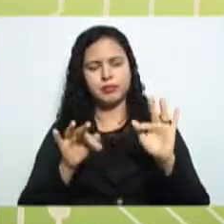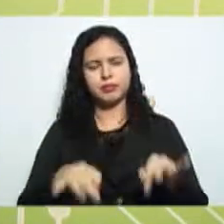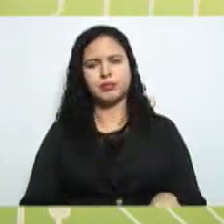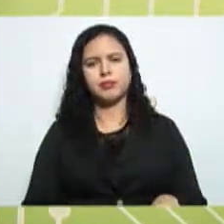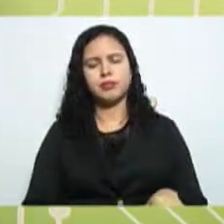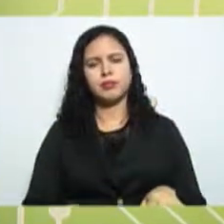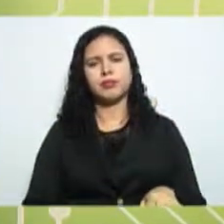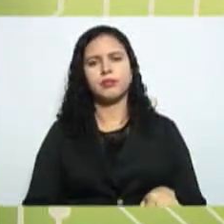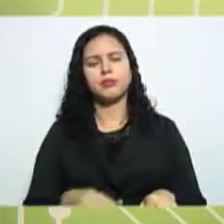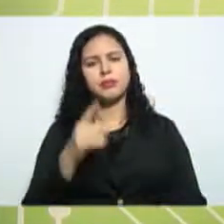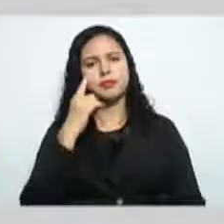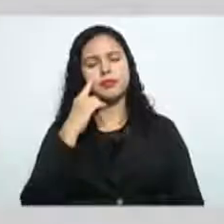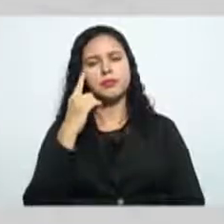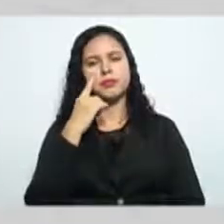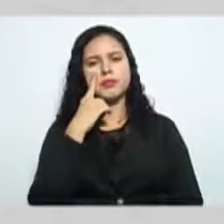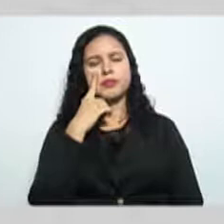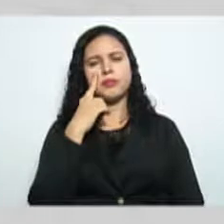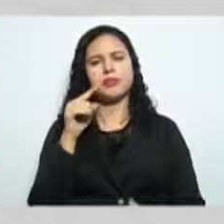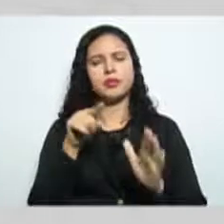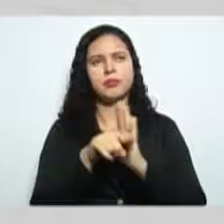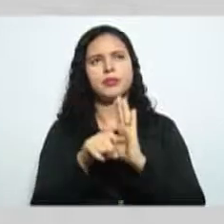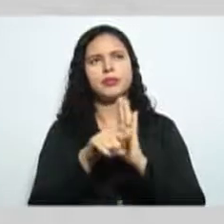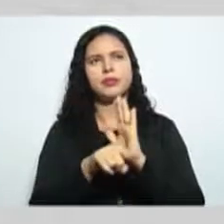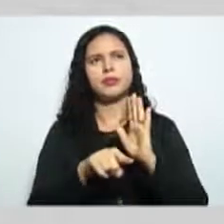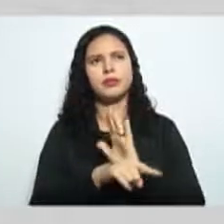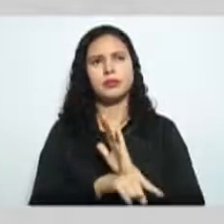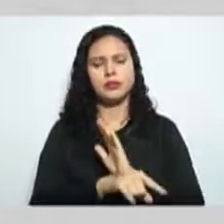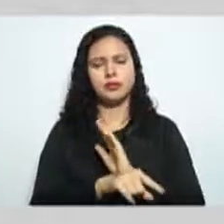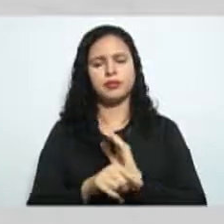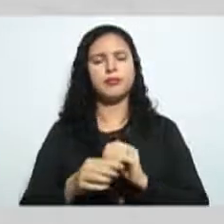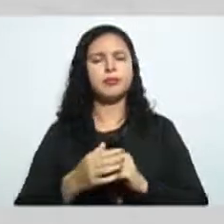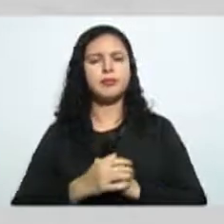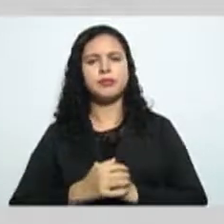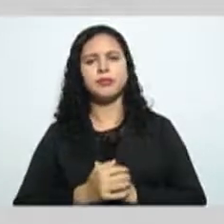aula. Vamos dar uma olhadinha o que a gente está perguntando de forma dissertativa?